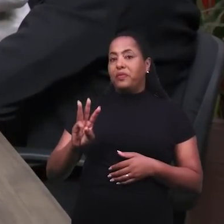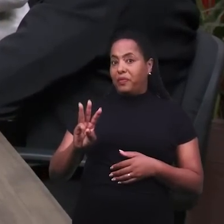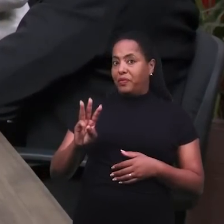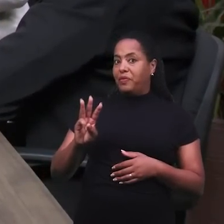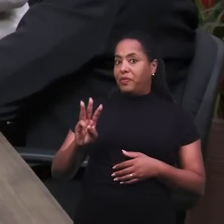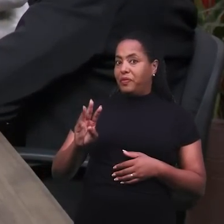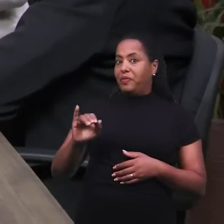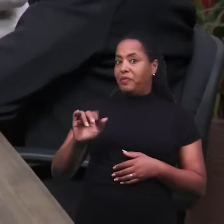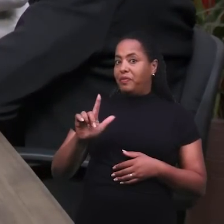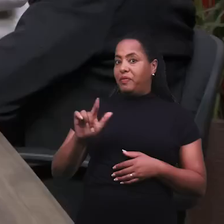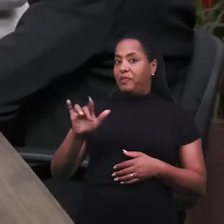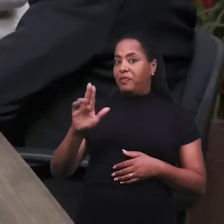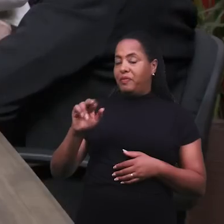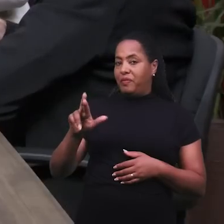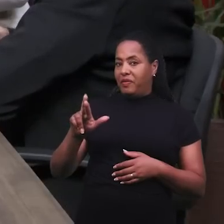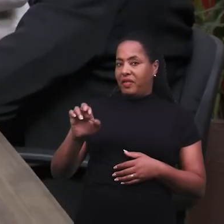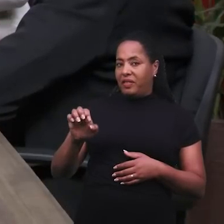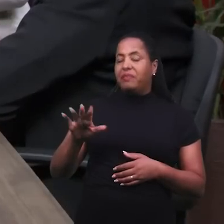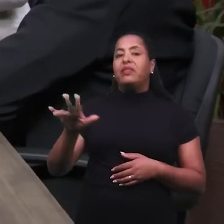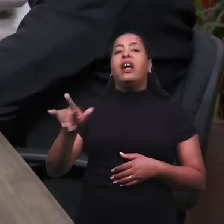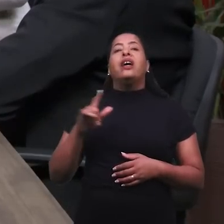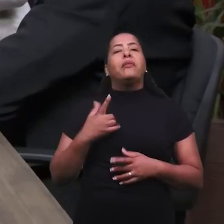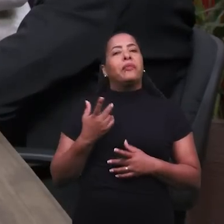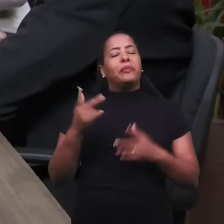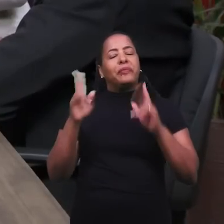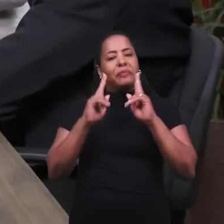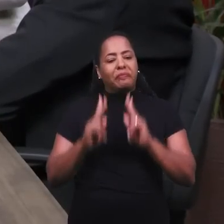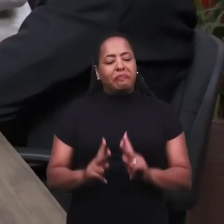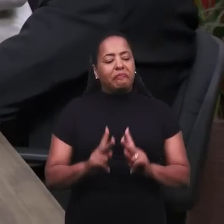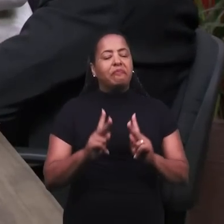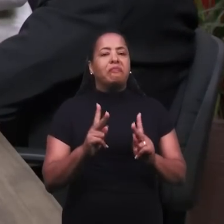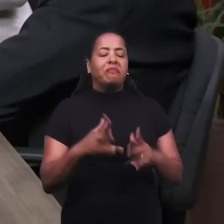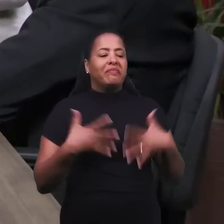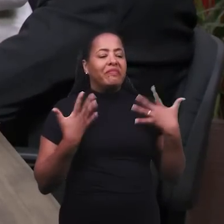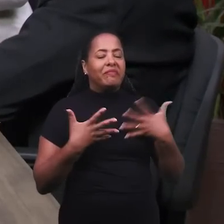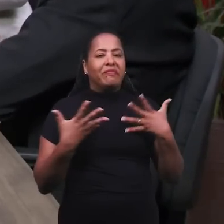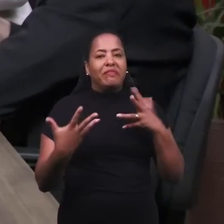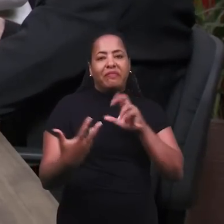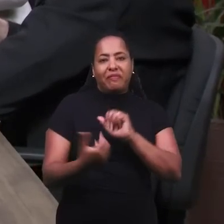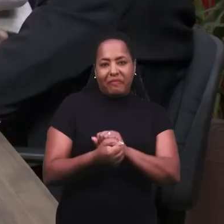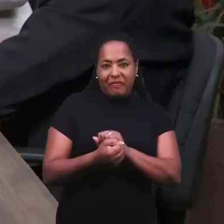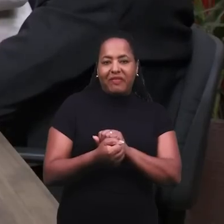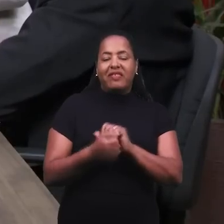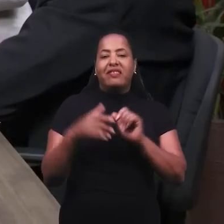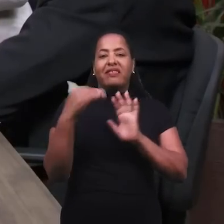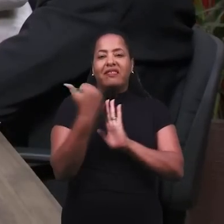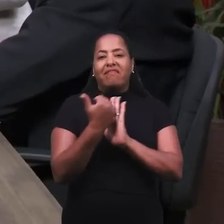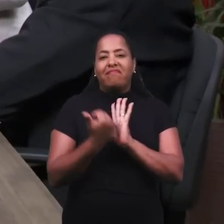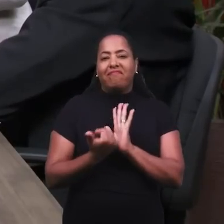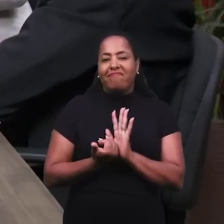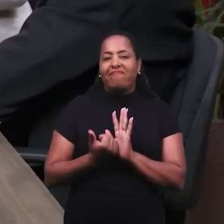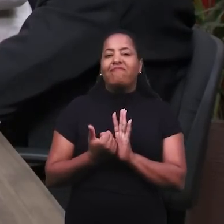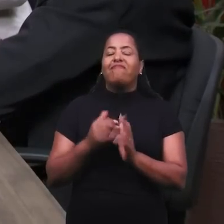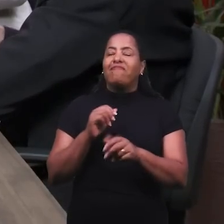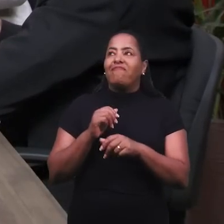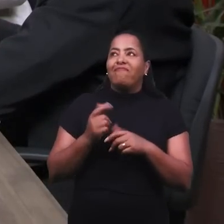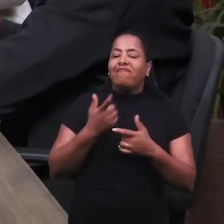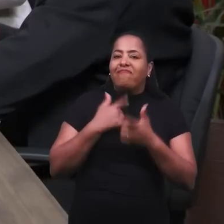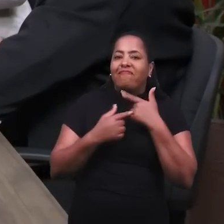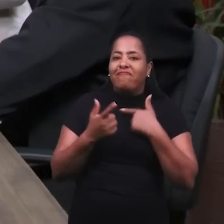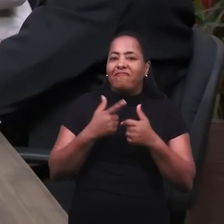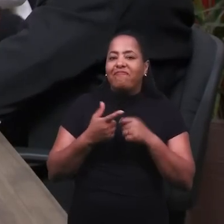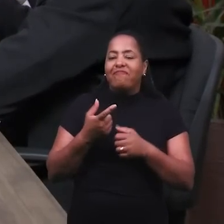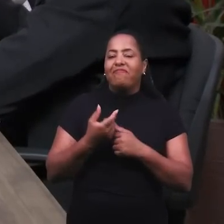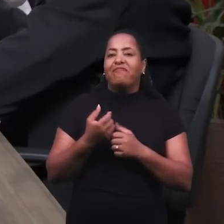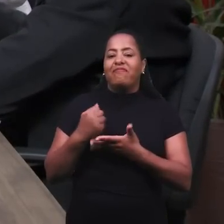do Senhor, pastor Josias, é um prazer estar aqui, com os irmãos nesse programa, e espero de alguma maneira fazer alguma